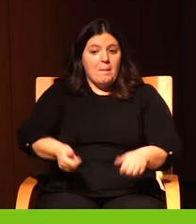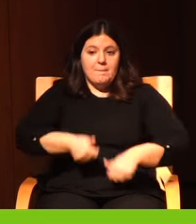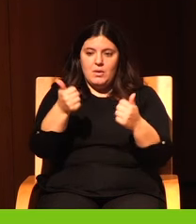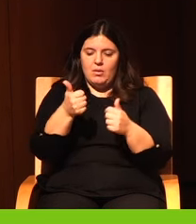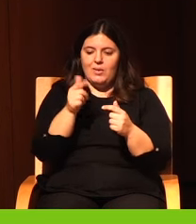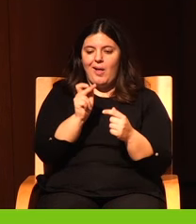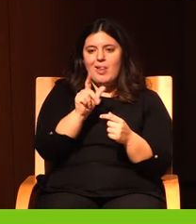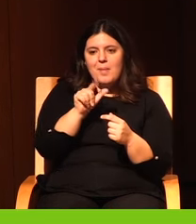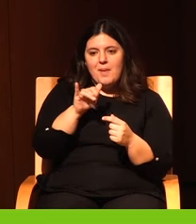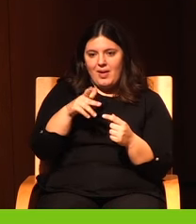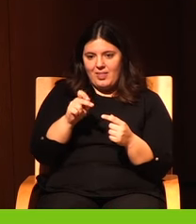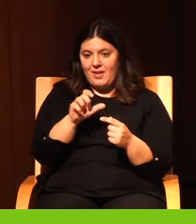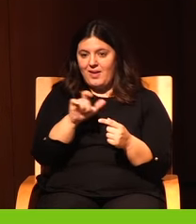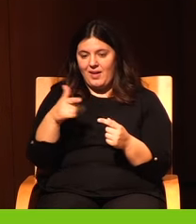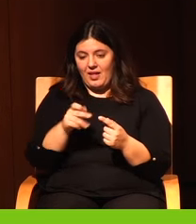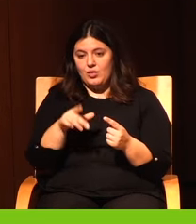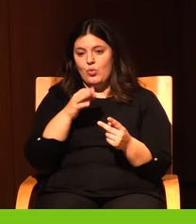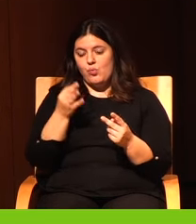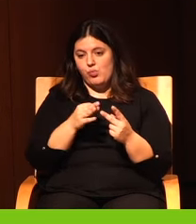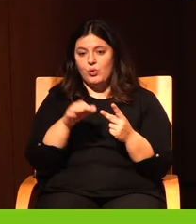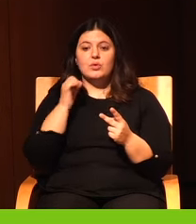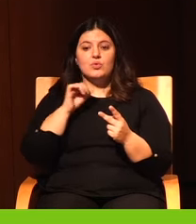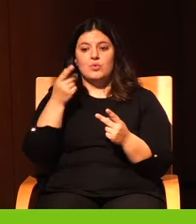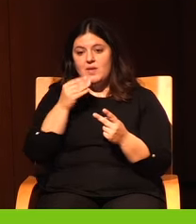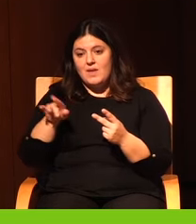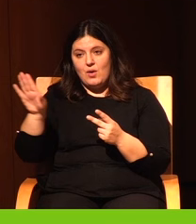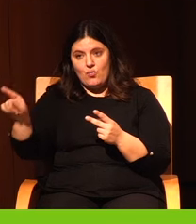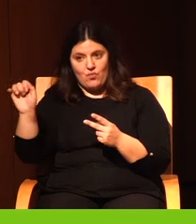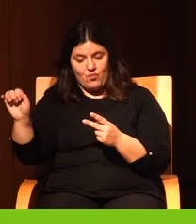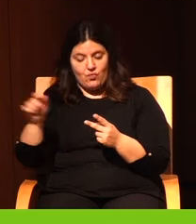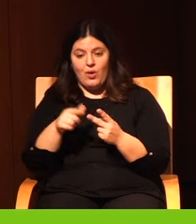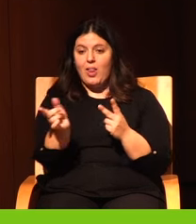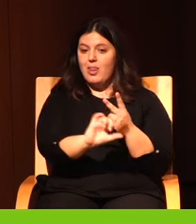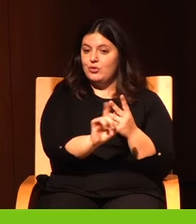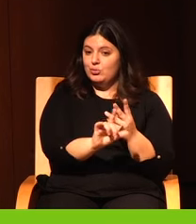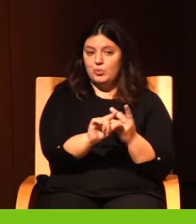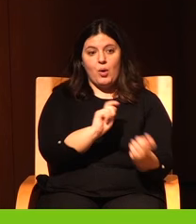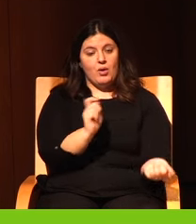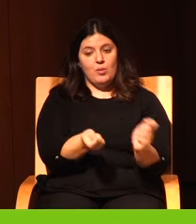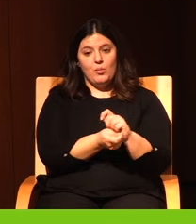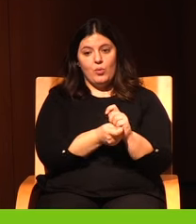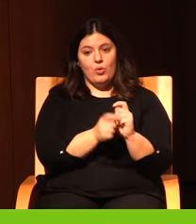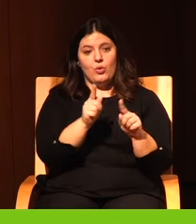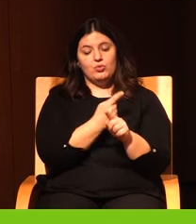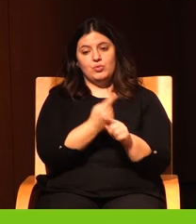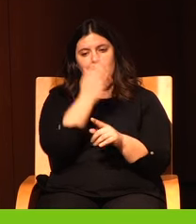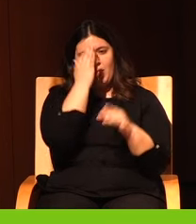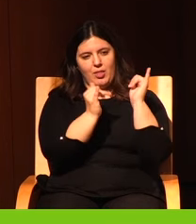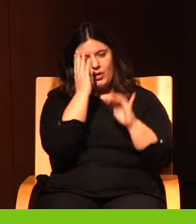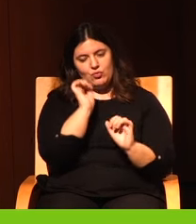almea Garret do Porto dos assessores onde passou a sua infância de Lisboa que transformou com as suas modas e as suas